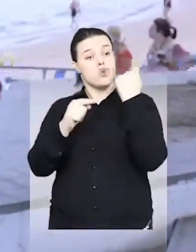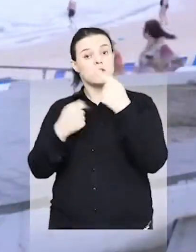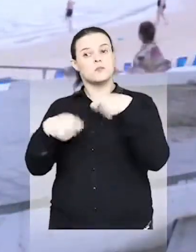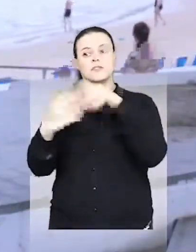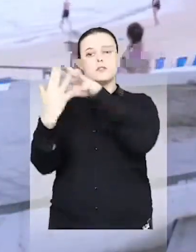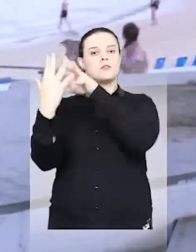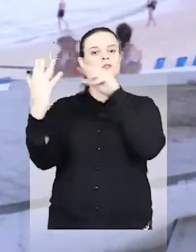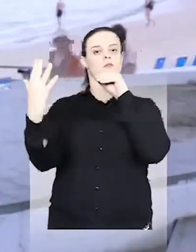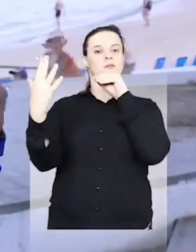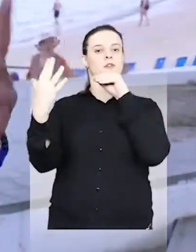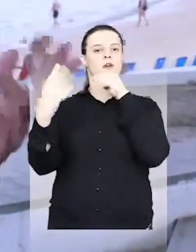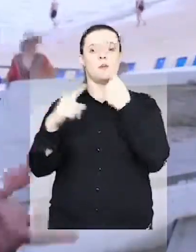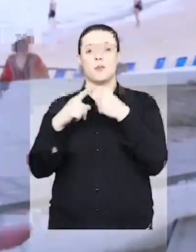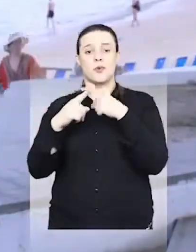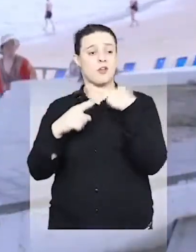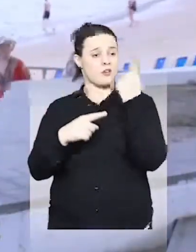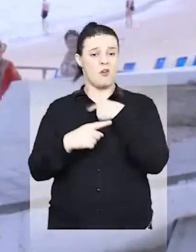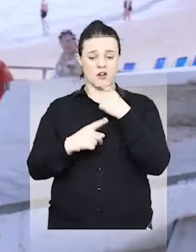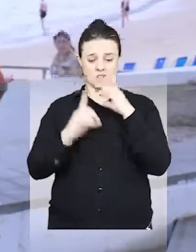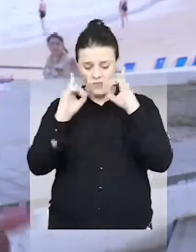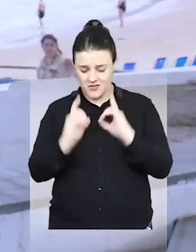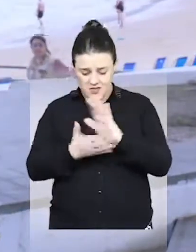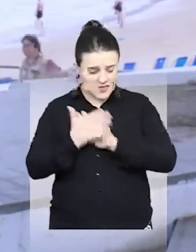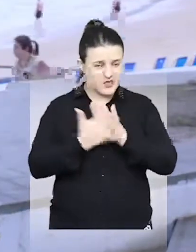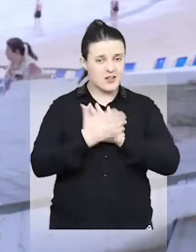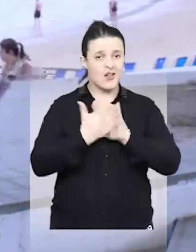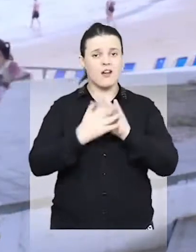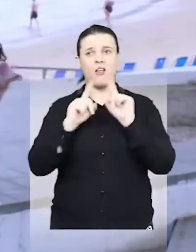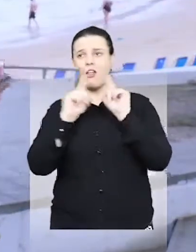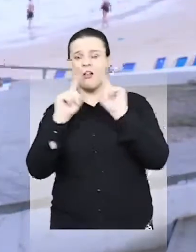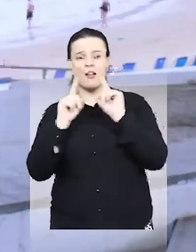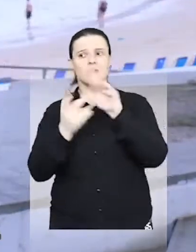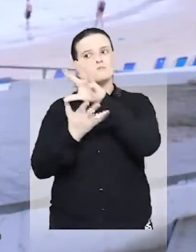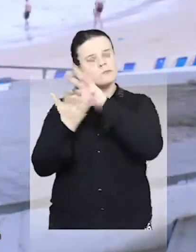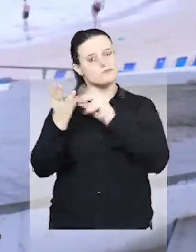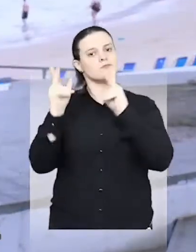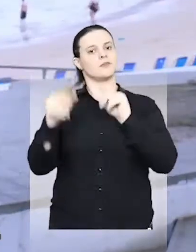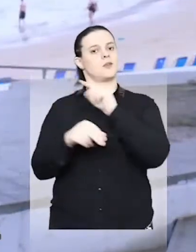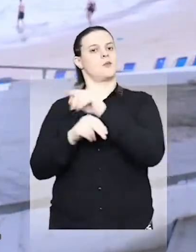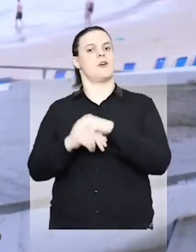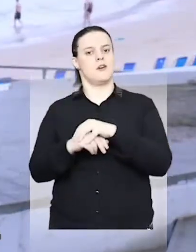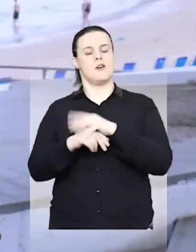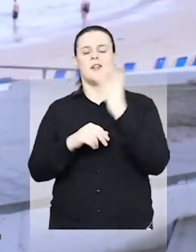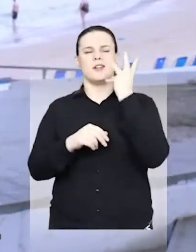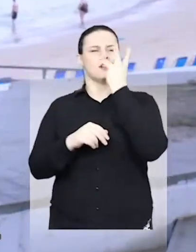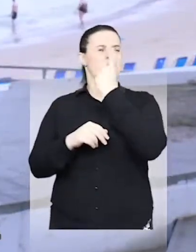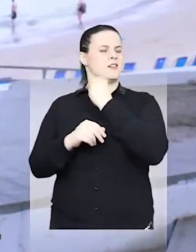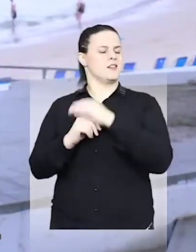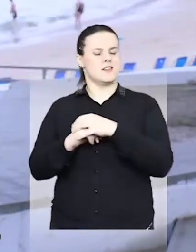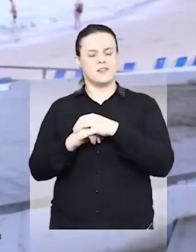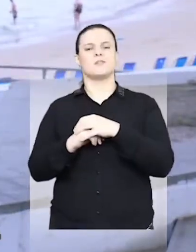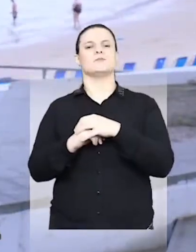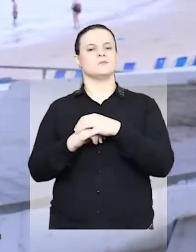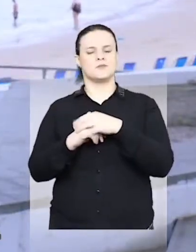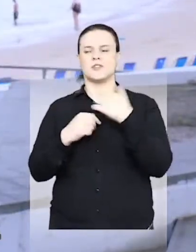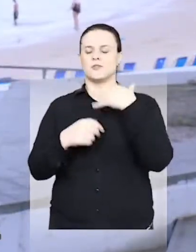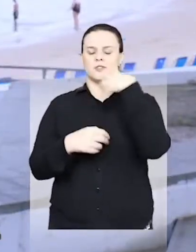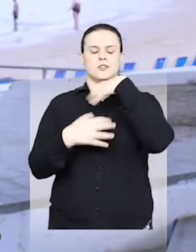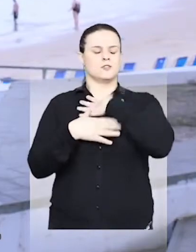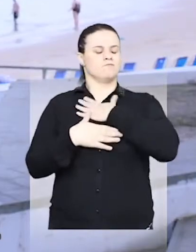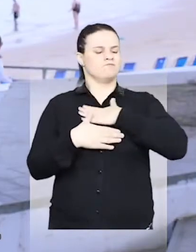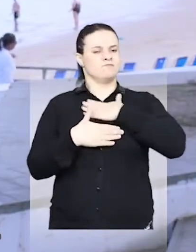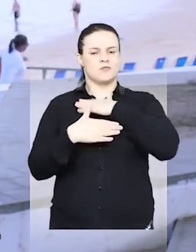para pessoas normais, de certa forma, que não têm nenhuma deficiência. Então, é muito lindo,